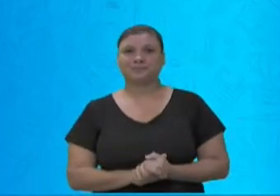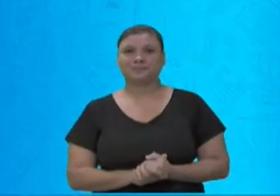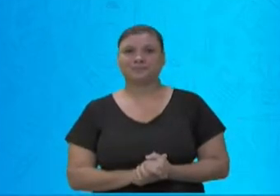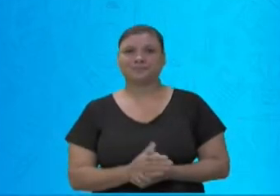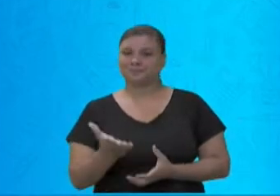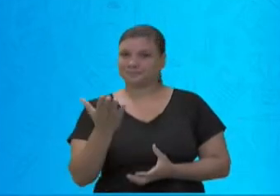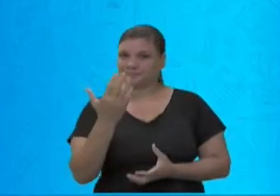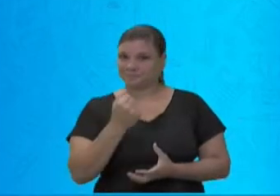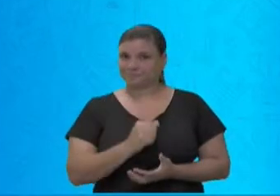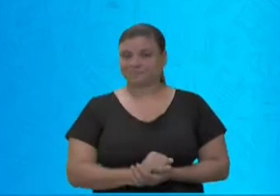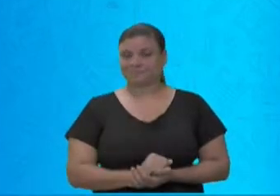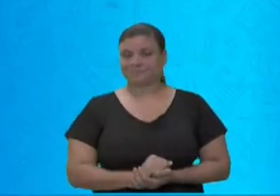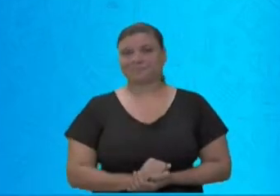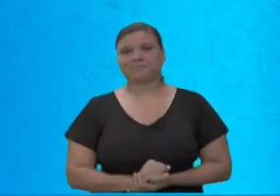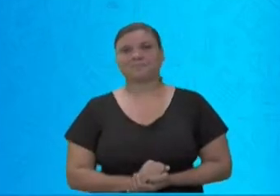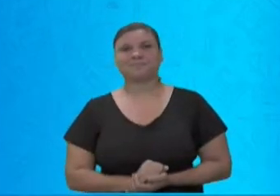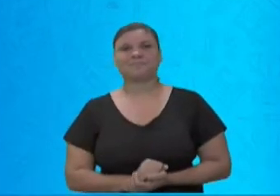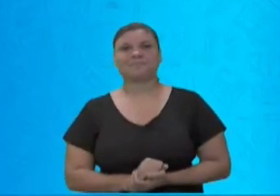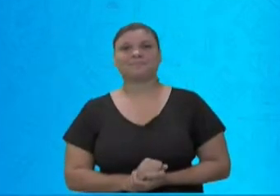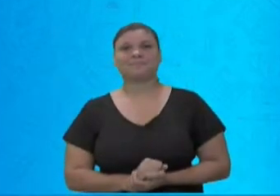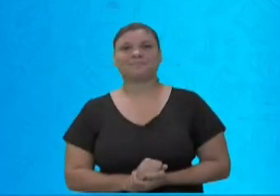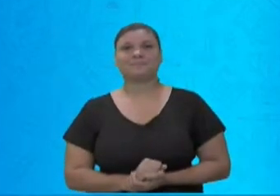então? Acompanhe junto comigo.